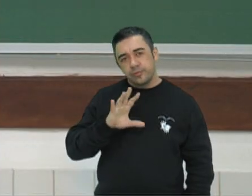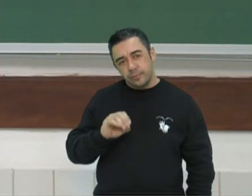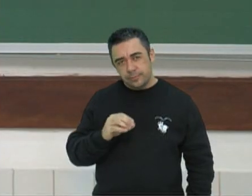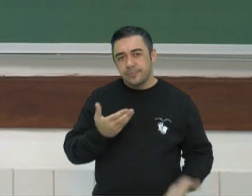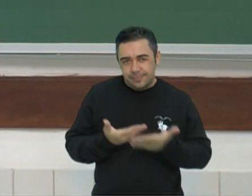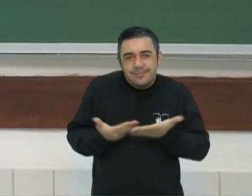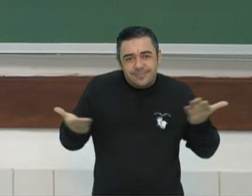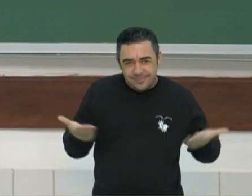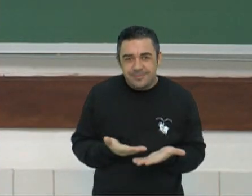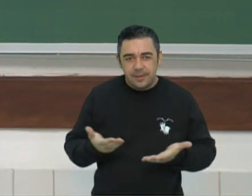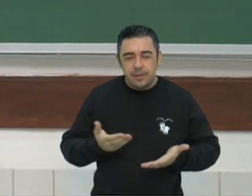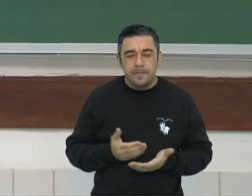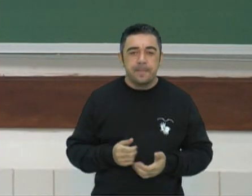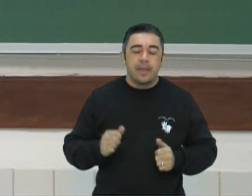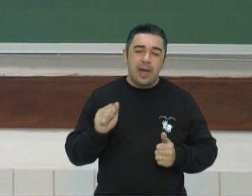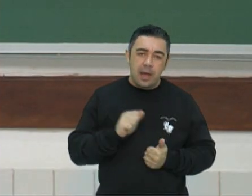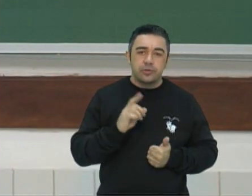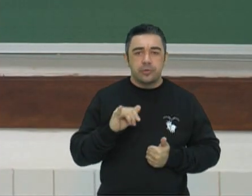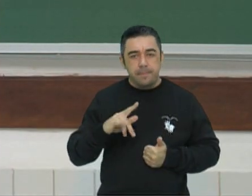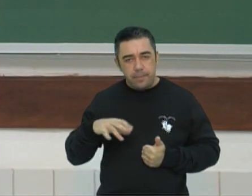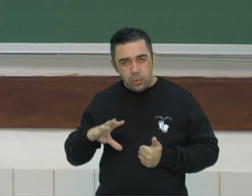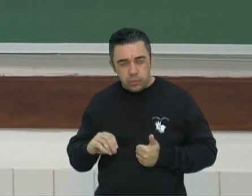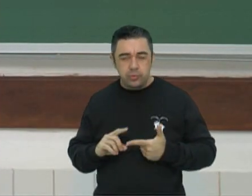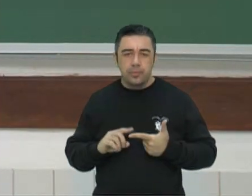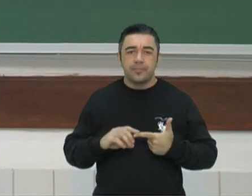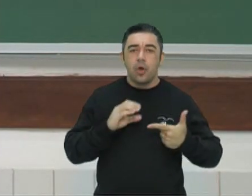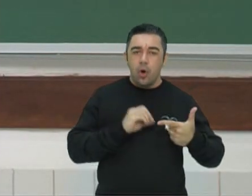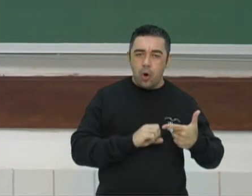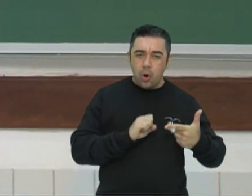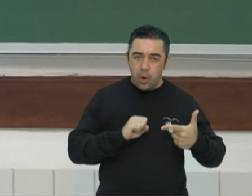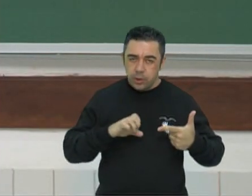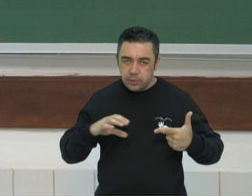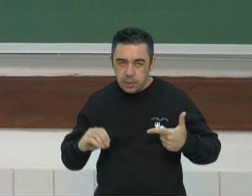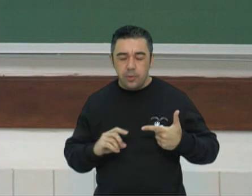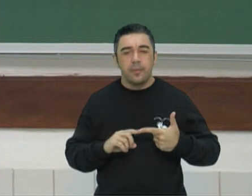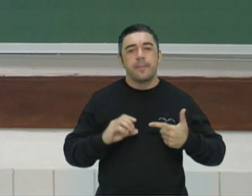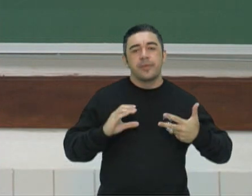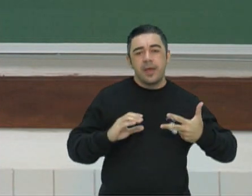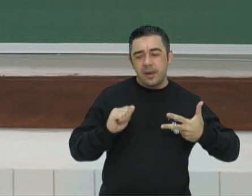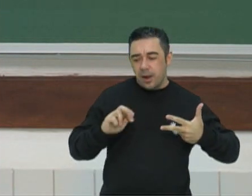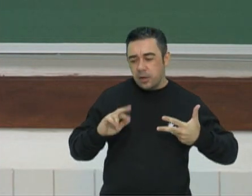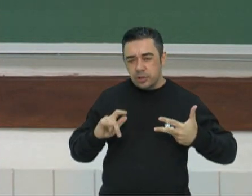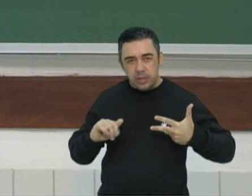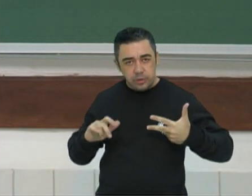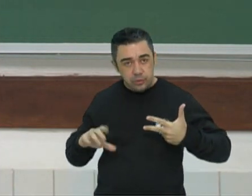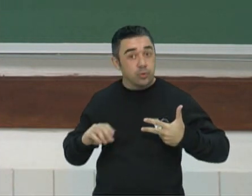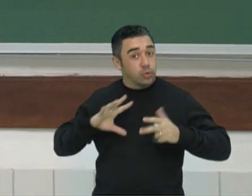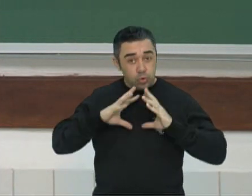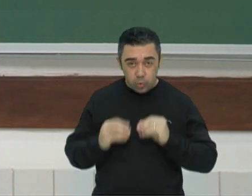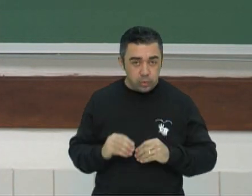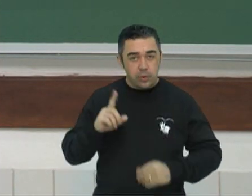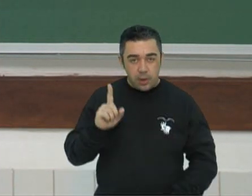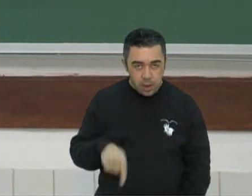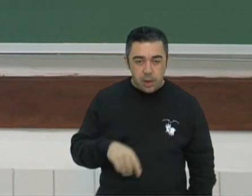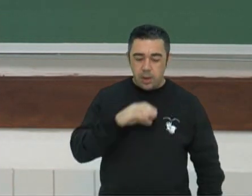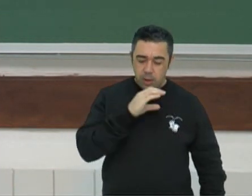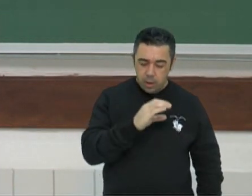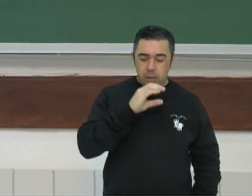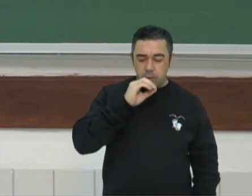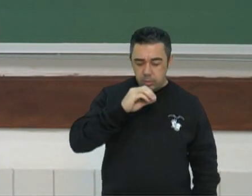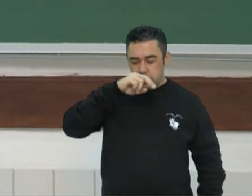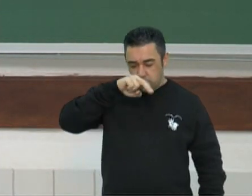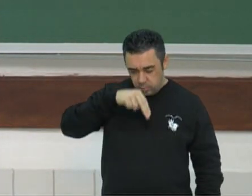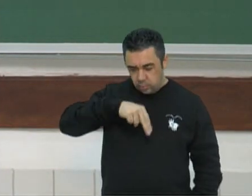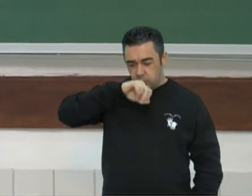tecido conjuntivo adiposo, tecido conjuntivo ósseo, tecido conjuntivo cartilaginoso, né? Todos eles são precedidos pelo